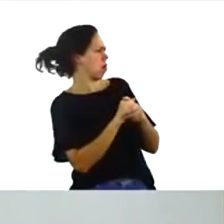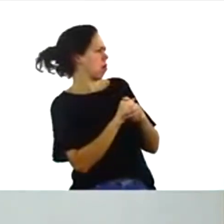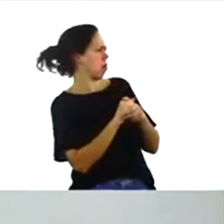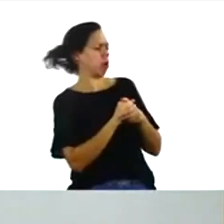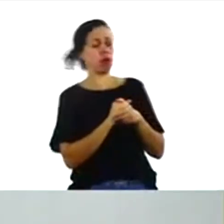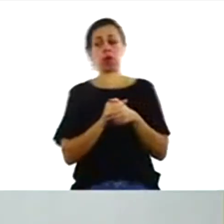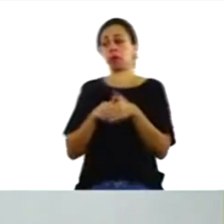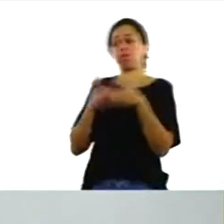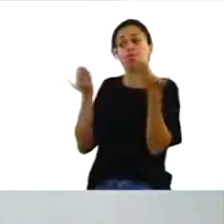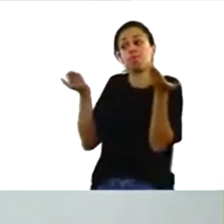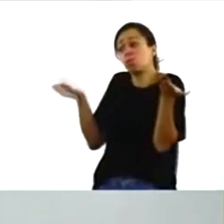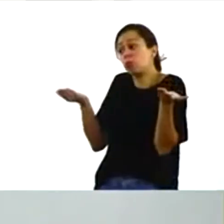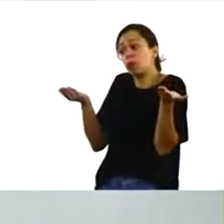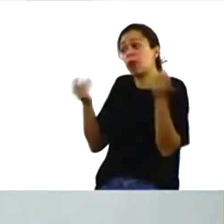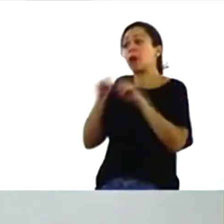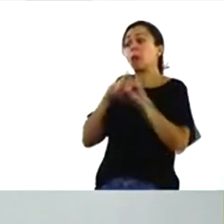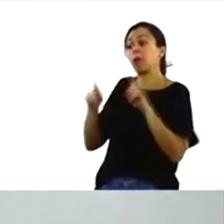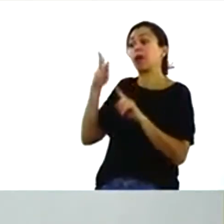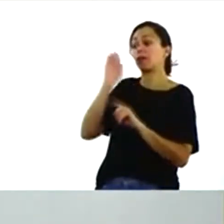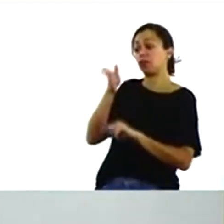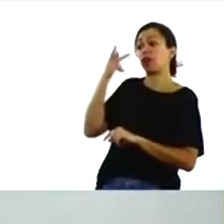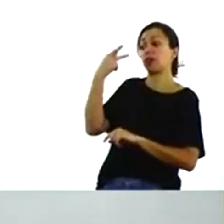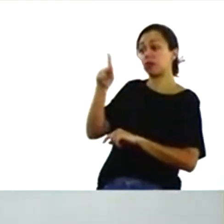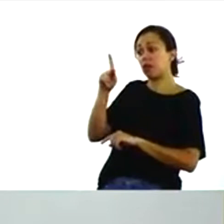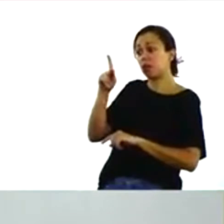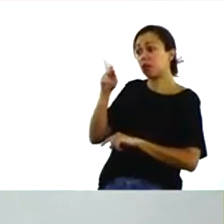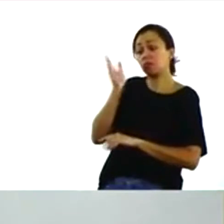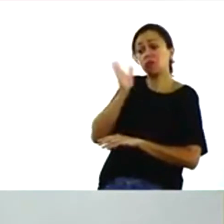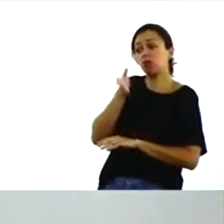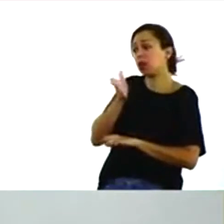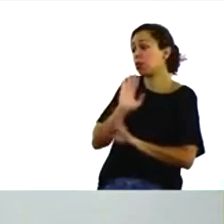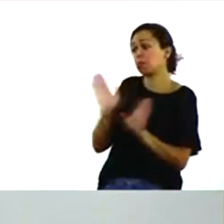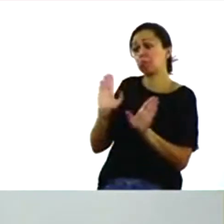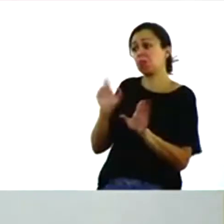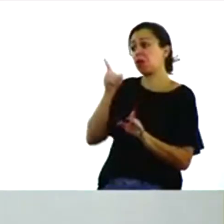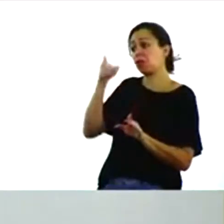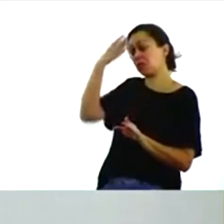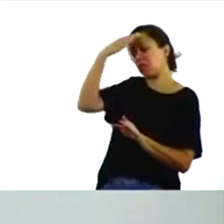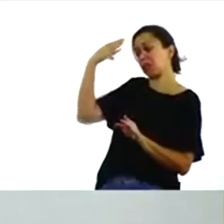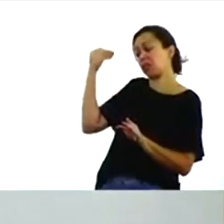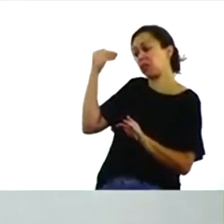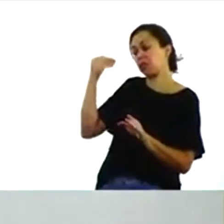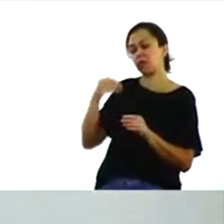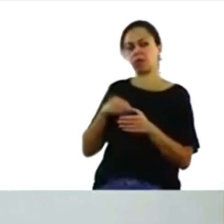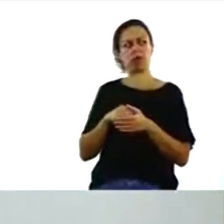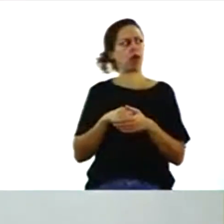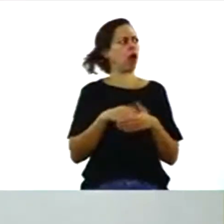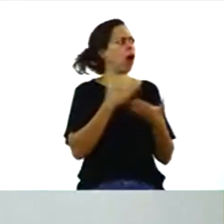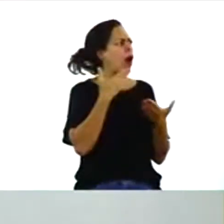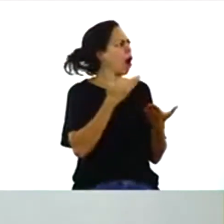Já lhe aconteceu isso? Você tentando resolver um problema,